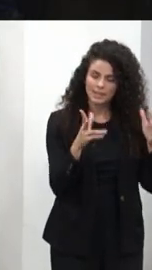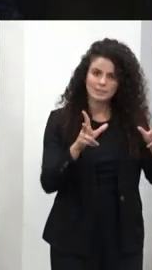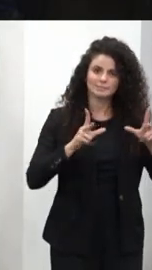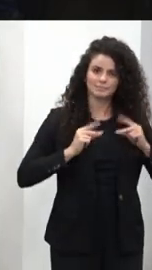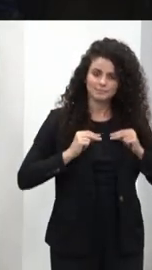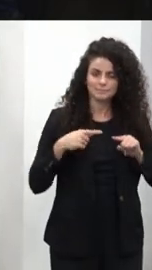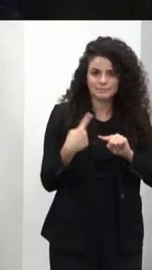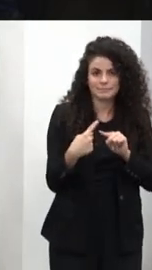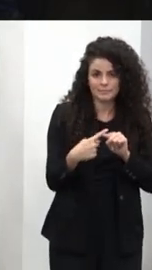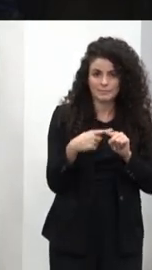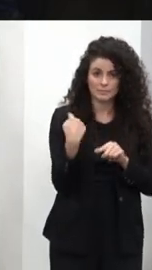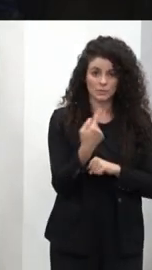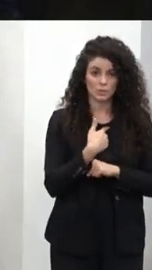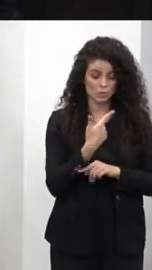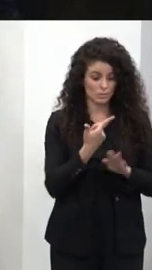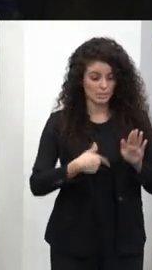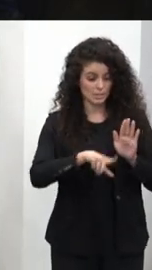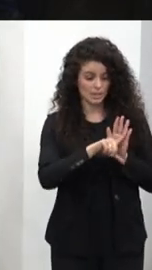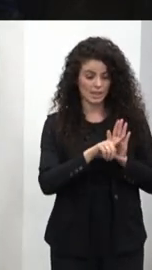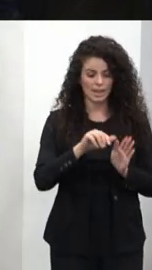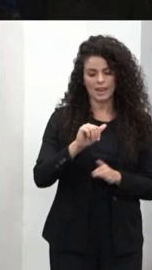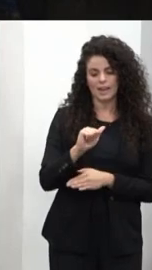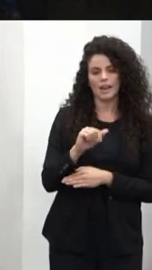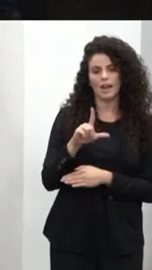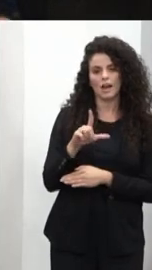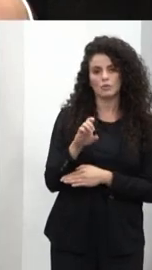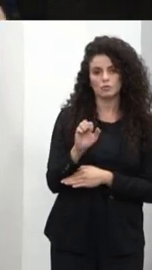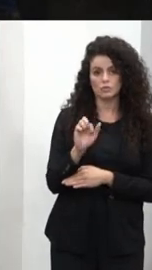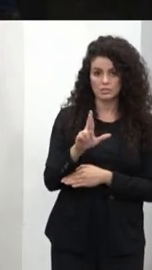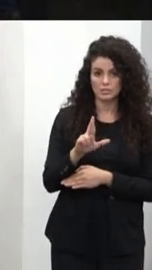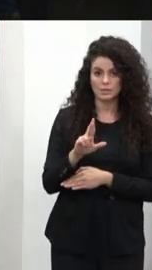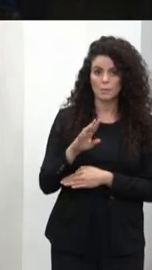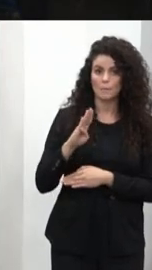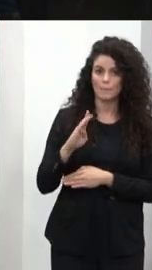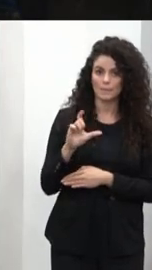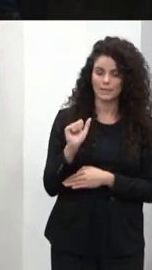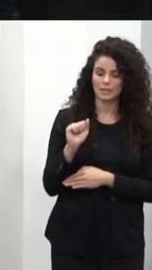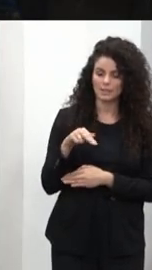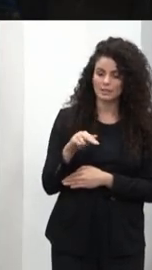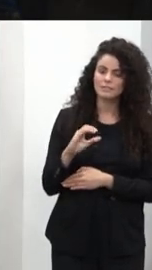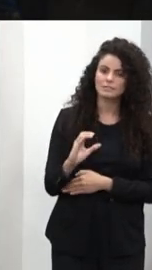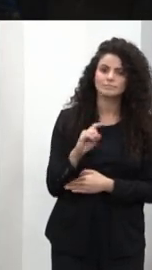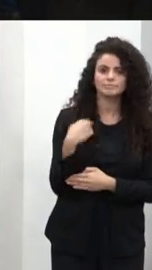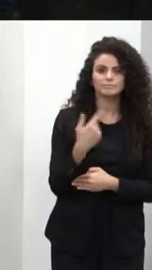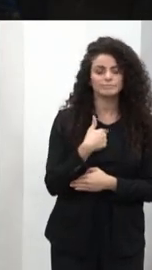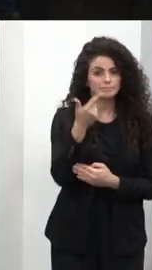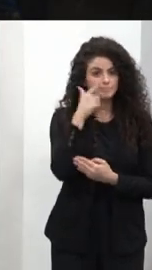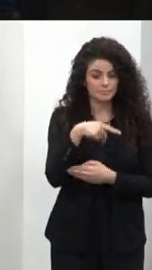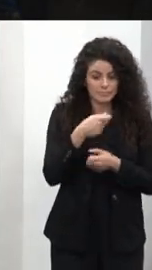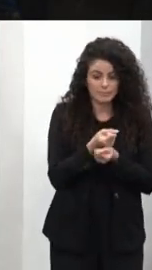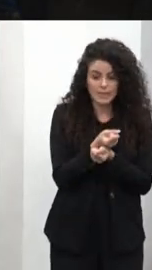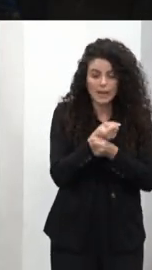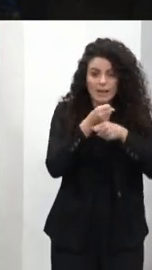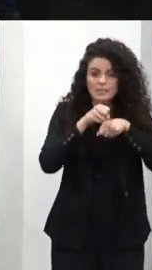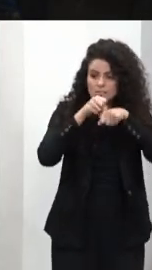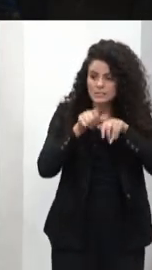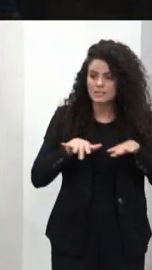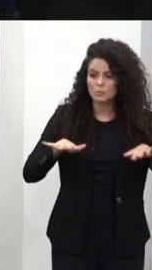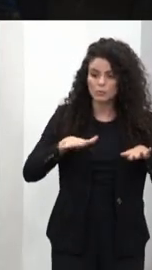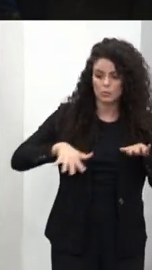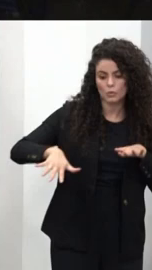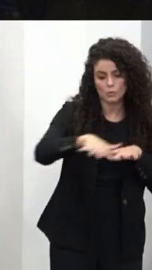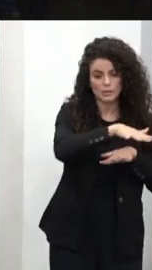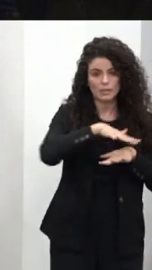na ocasião Aldir Blank no caso dos recursos que vieram para ser serem executados no estado nós tivemos 100% de execução